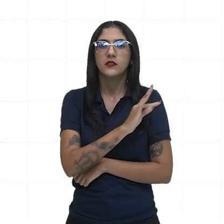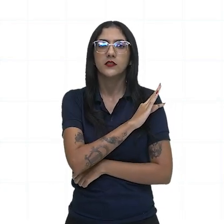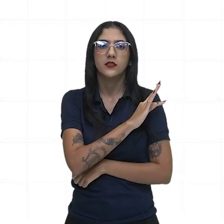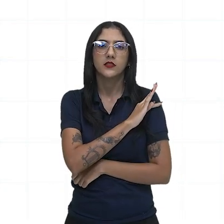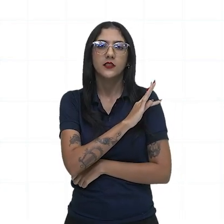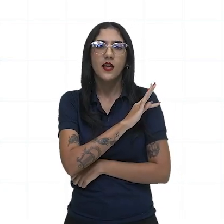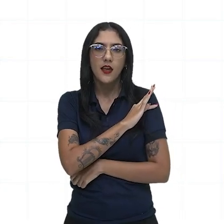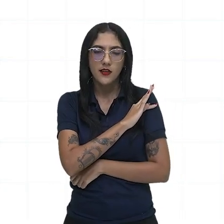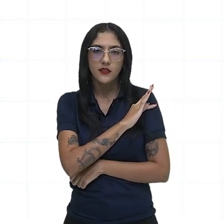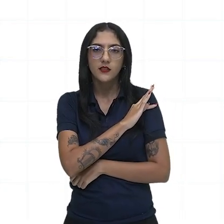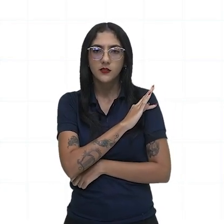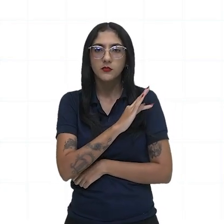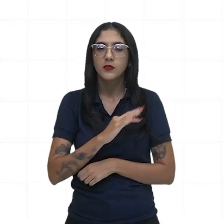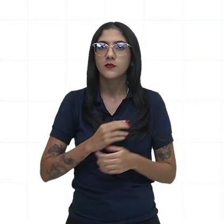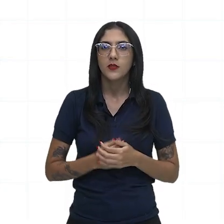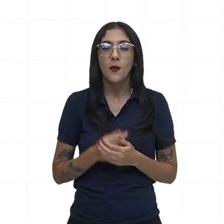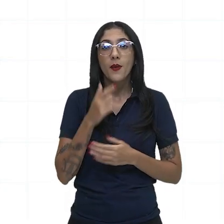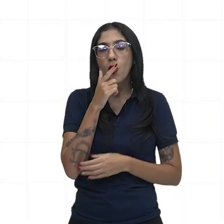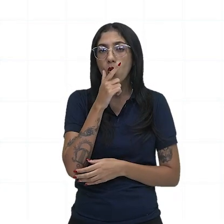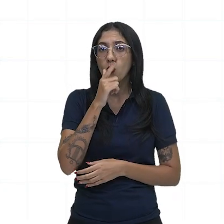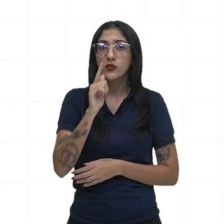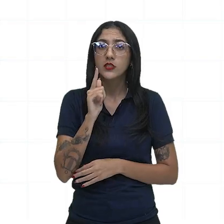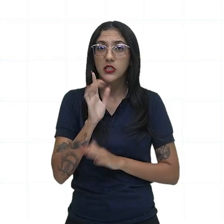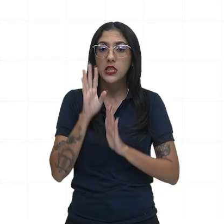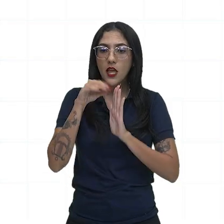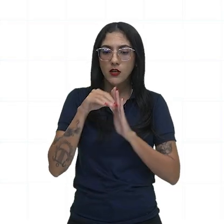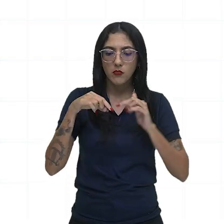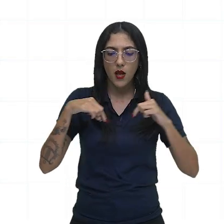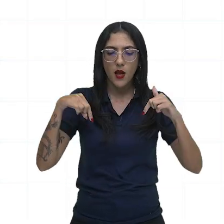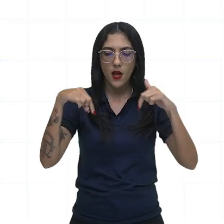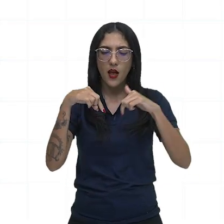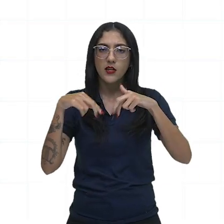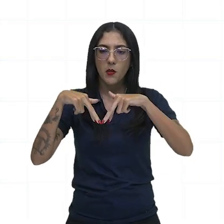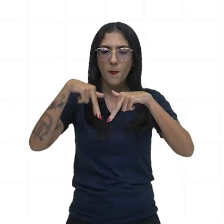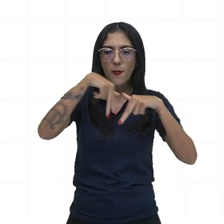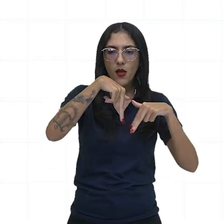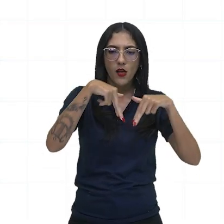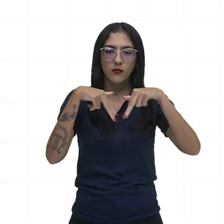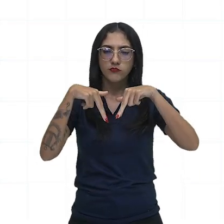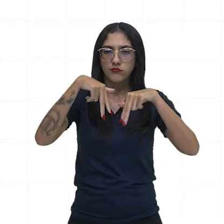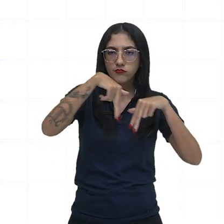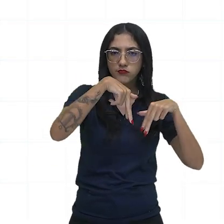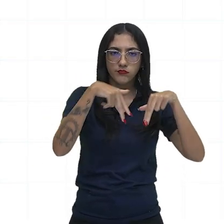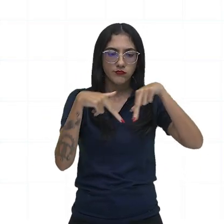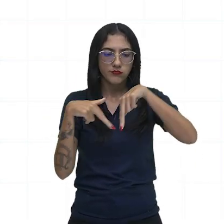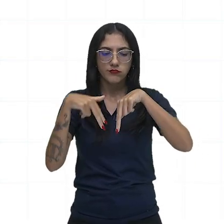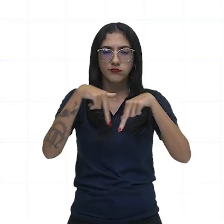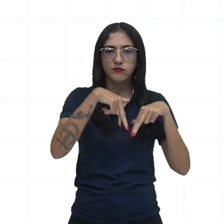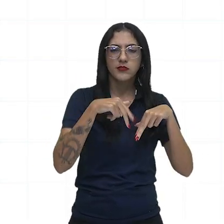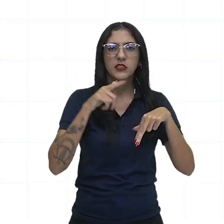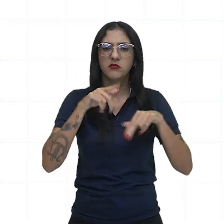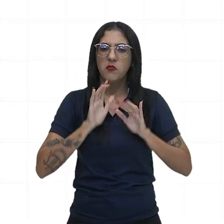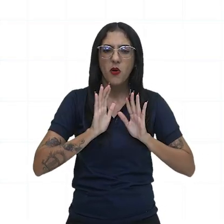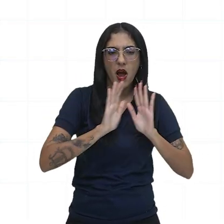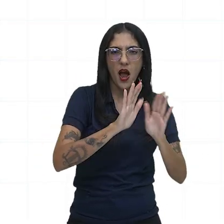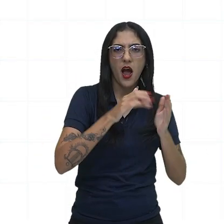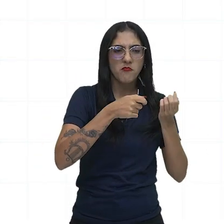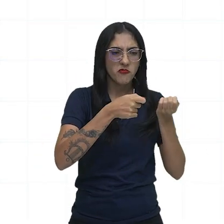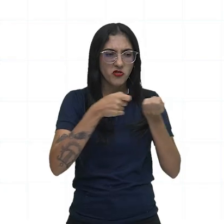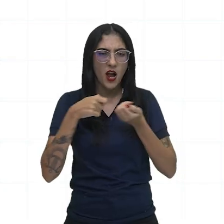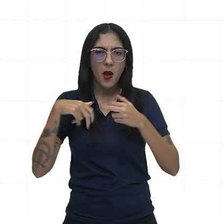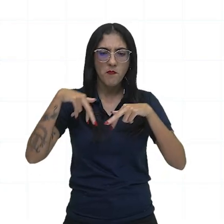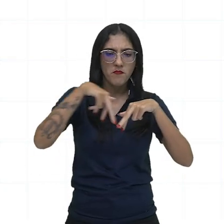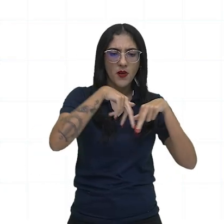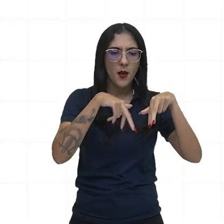principais técnicas utilizadas para derrubar o oponente, né? Que tem essa fase do desequilíbrio, que eles vão empurrar, puxar,